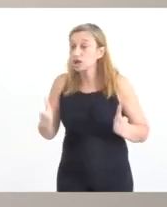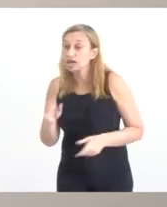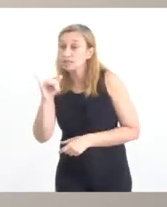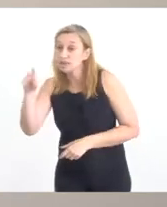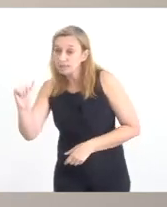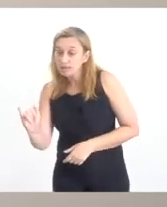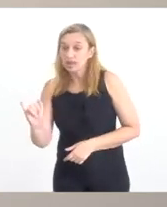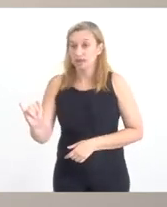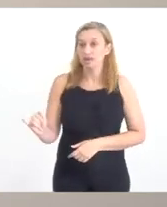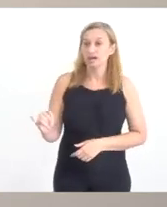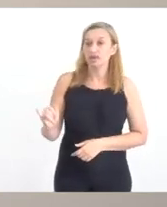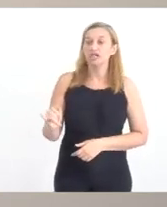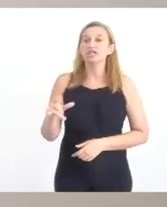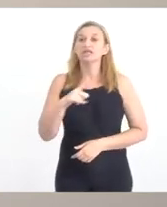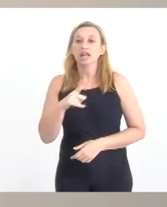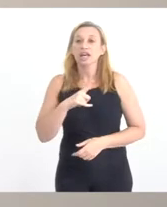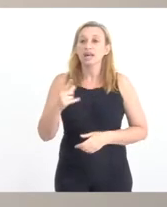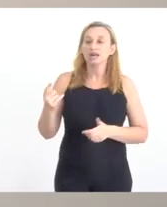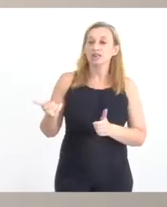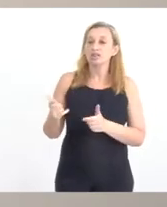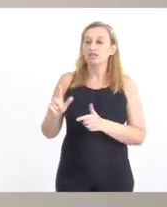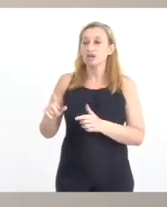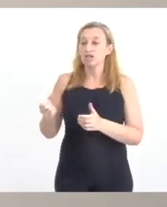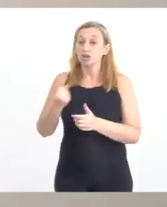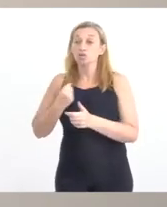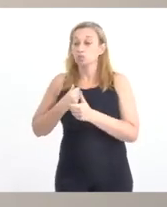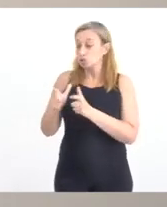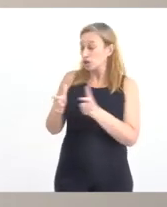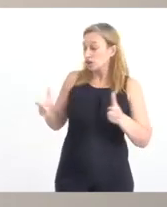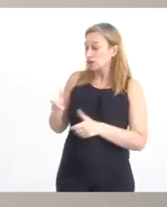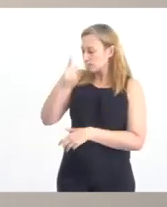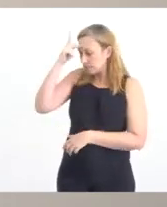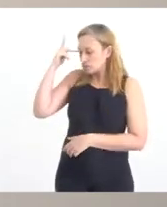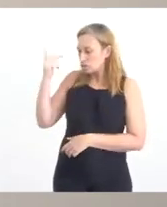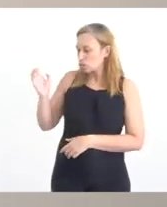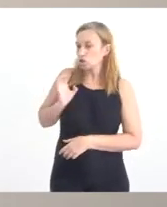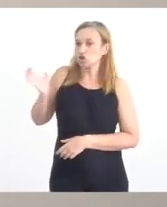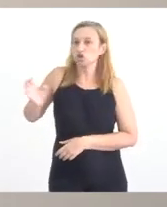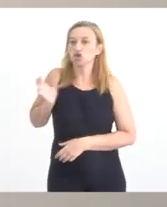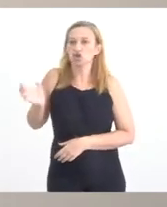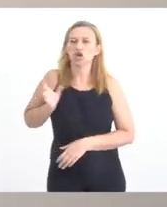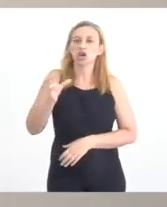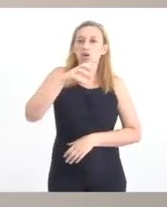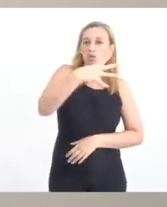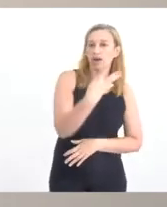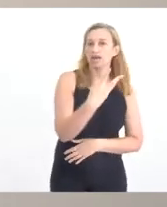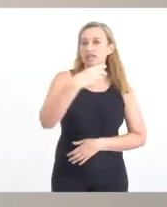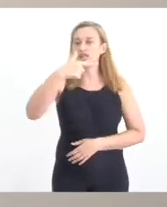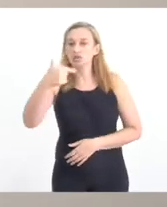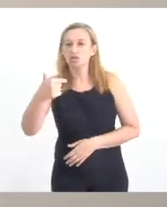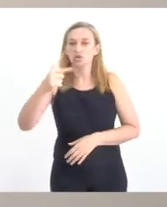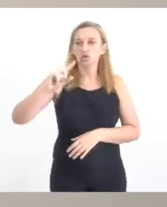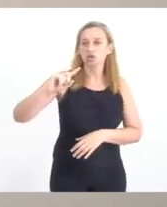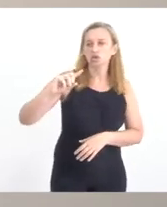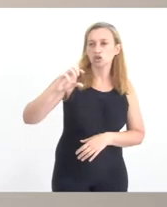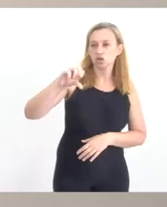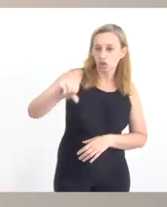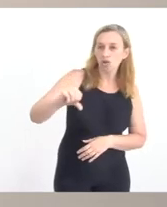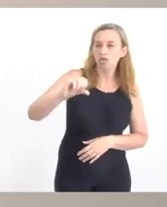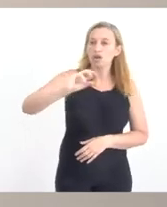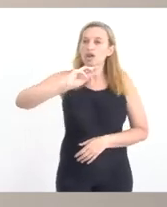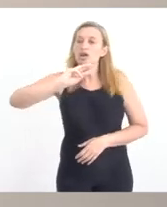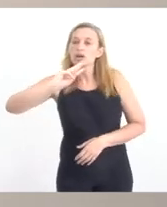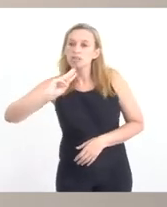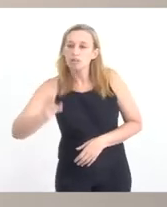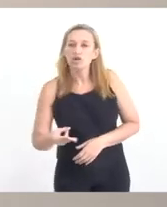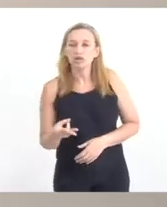se houver morte que gera bilionários nós tivemos 42 novos bilionários durante a pandemia nós